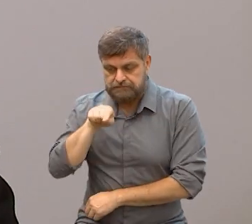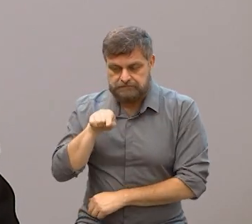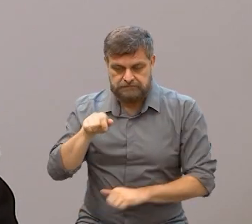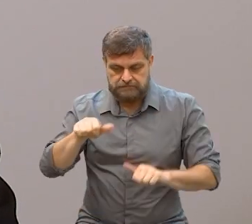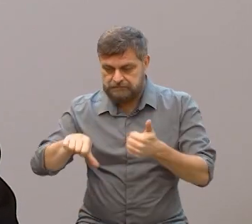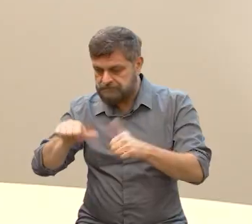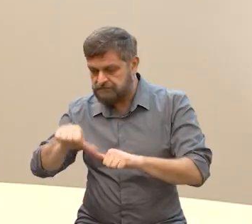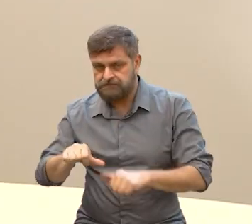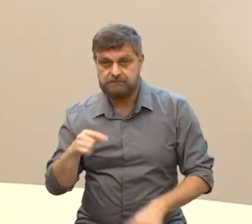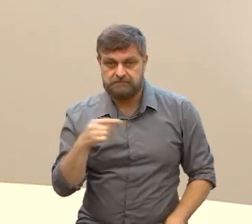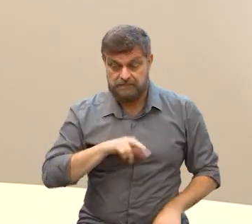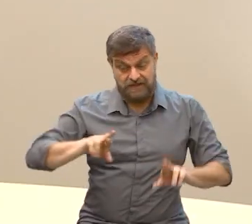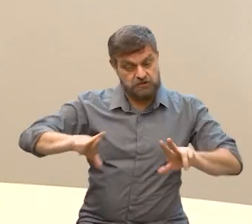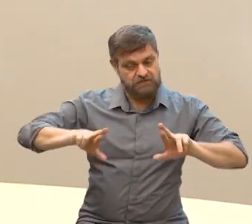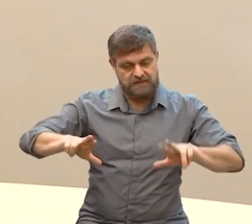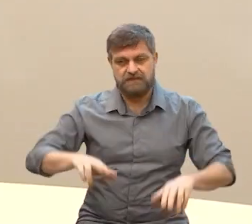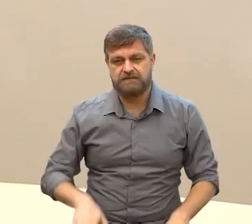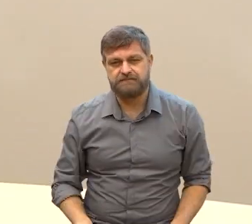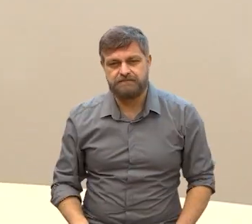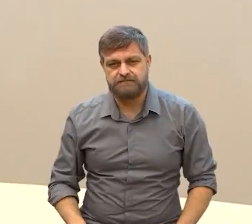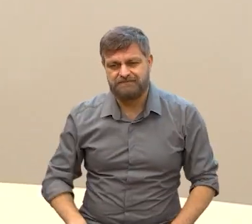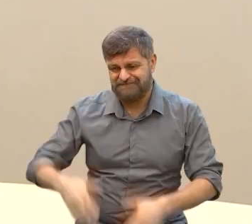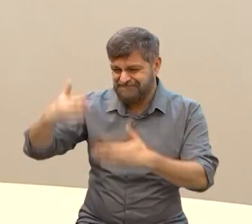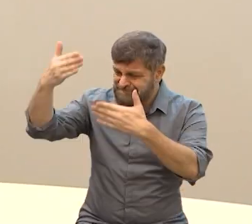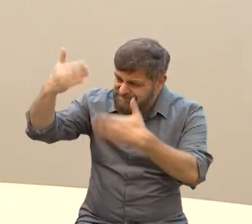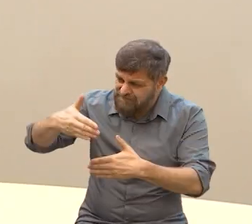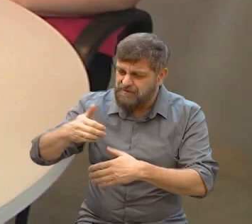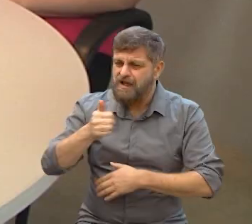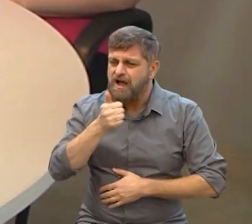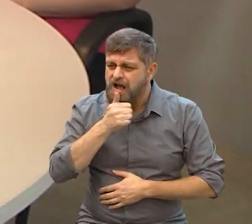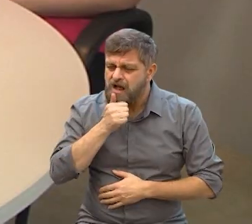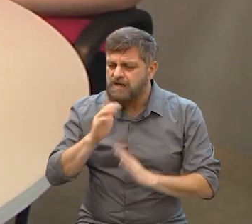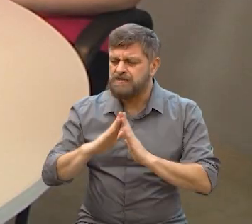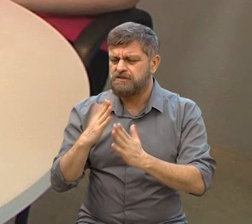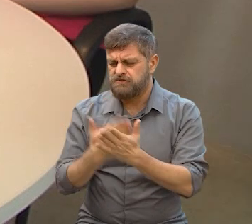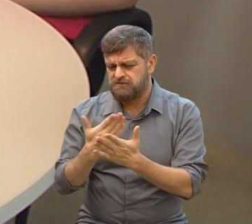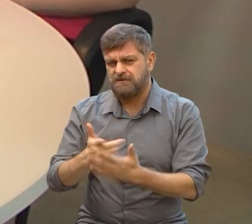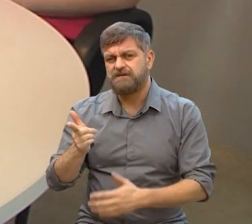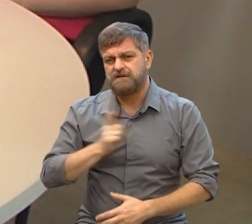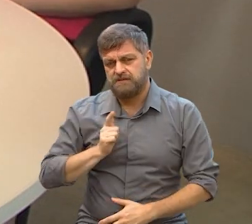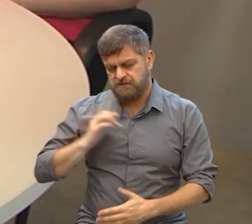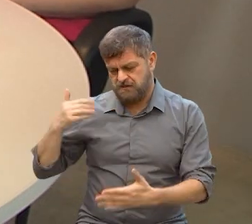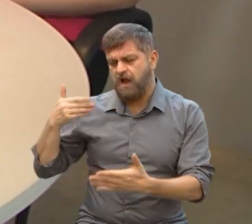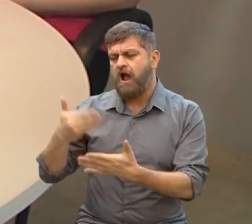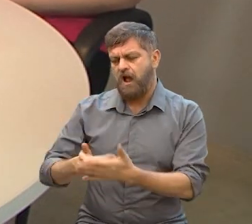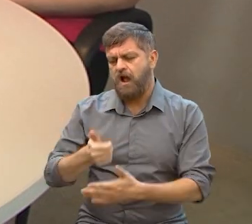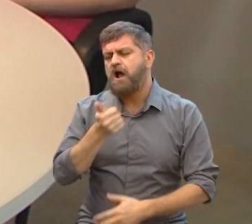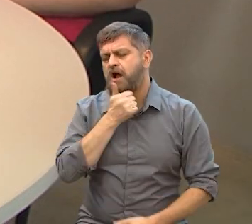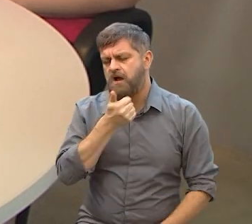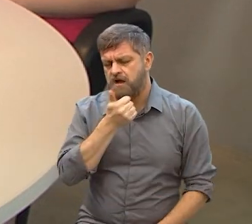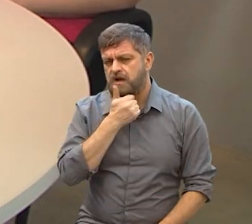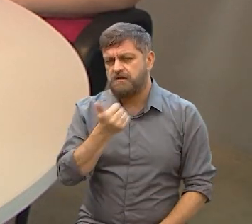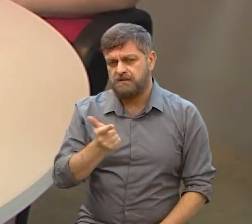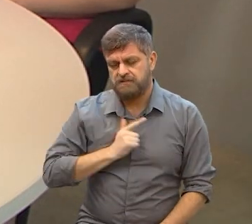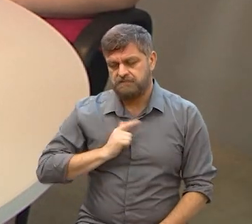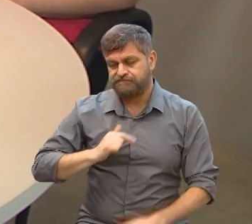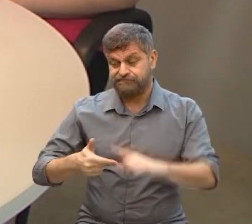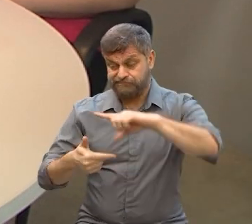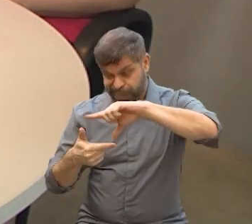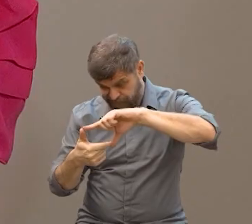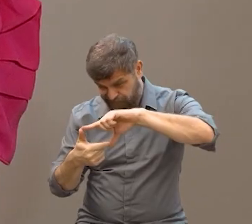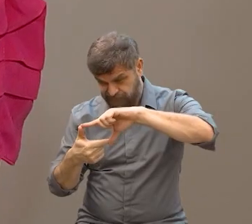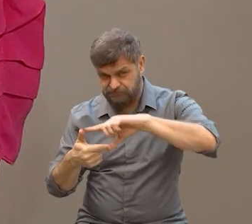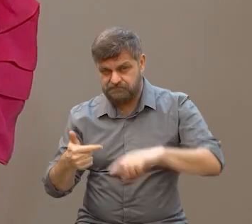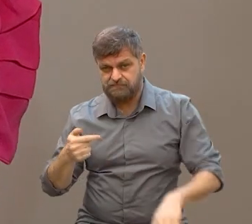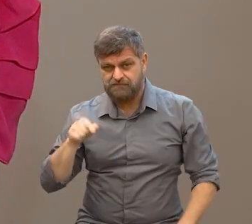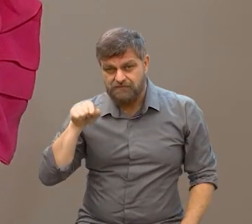um instrumento avaliativo. Agora, ainda o exame é muito adotado, né, Carolina? Ainda é muito adotado, né? E